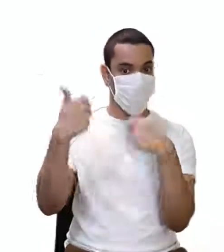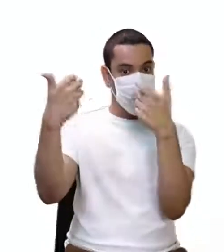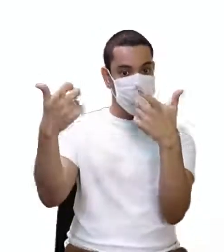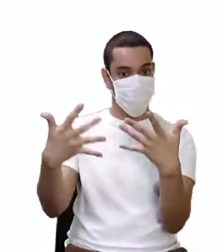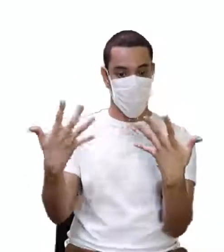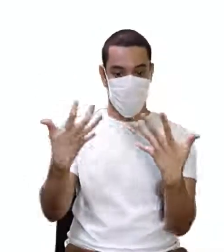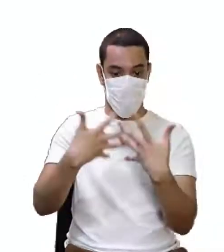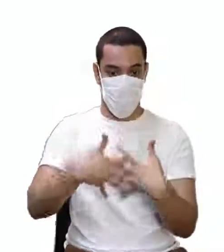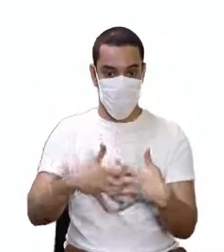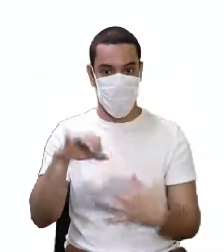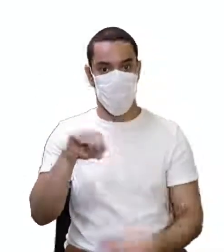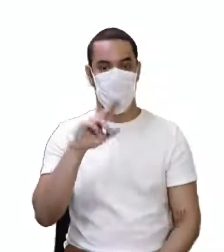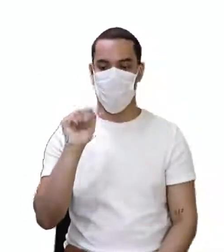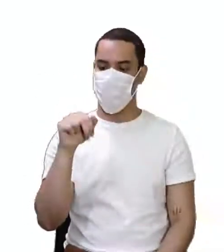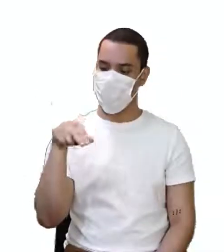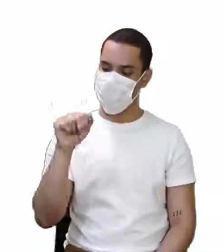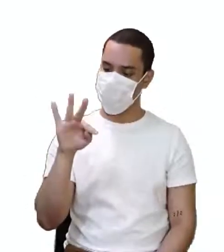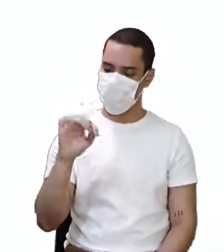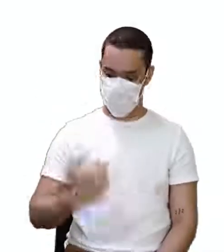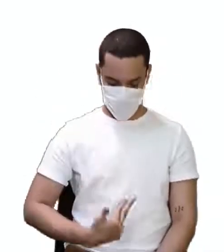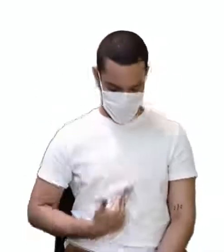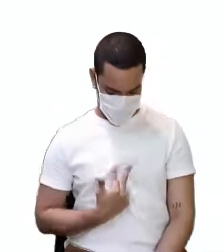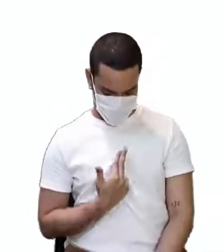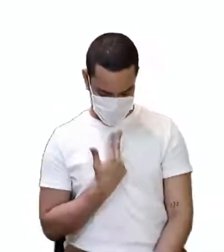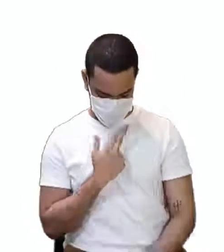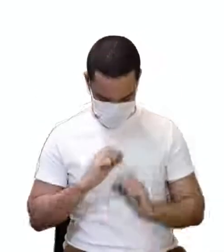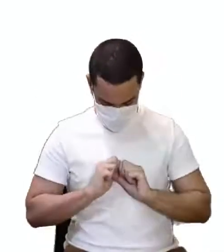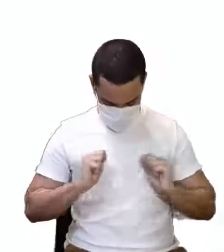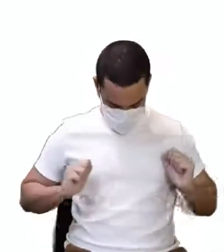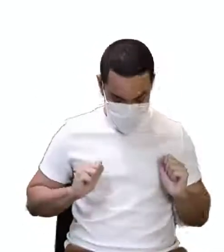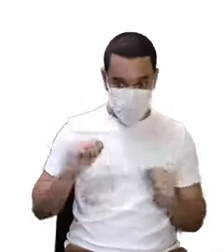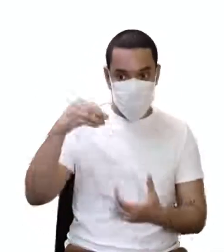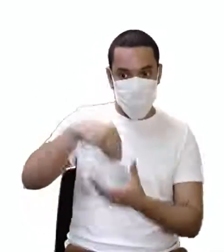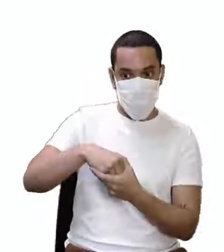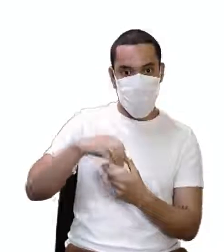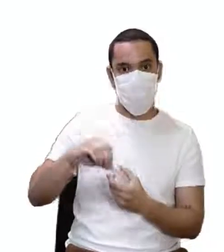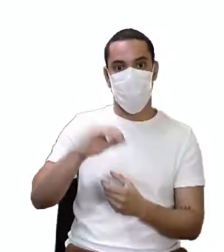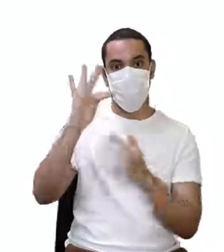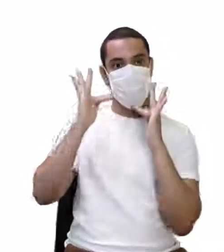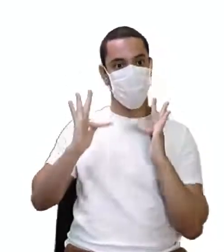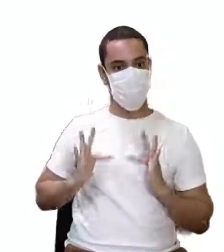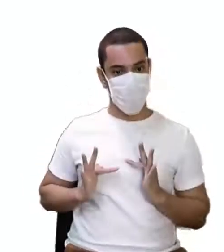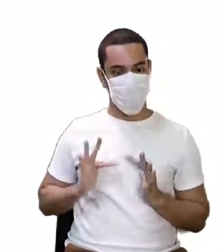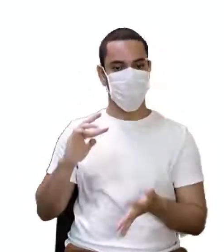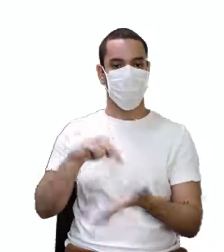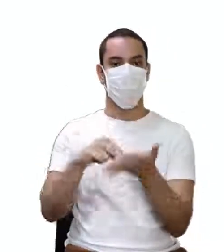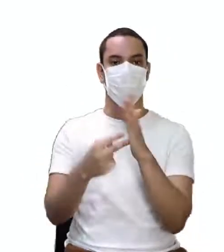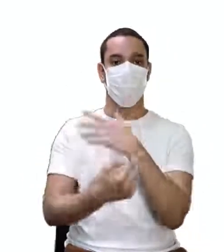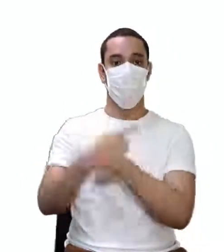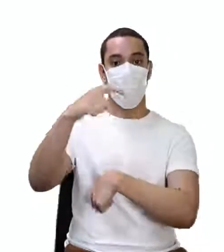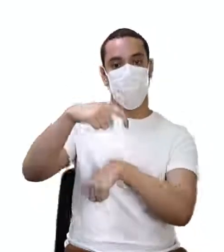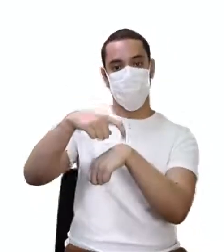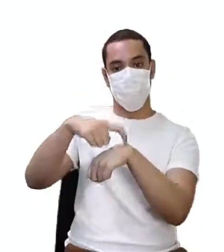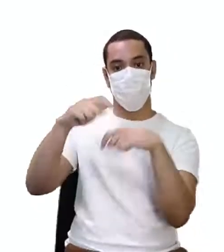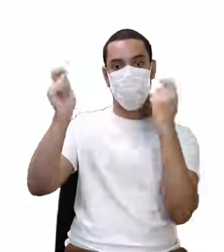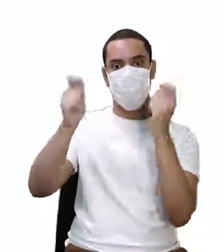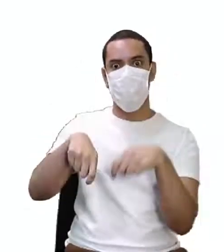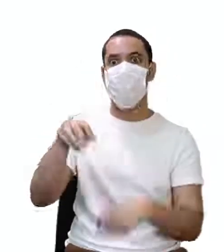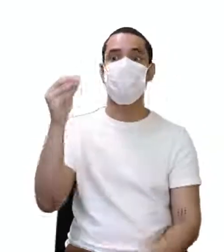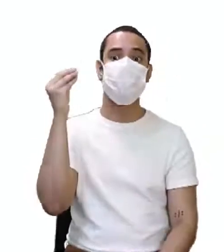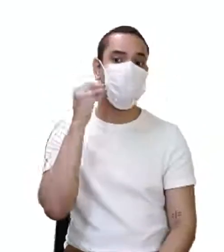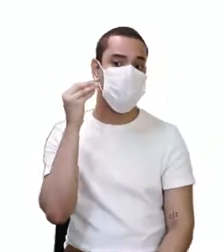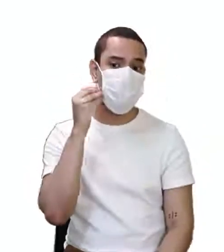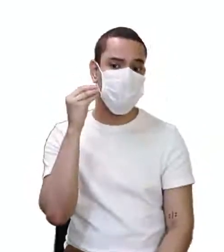isolamento mecânico ou anatômico, né, fisiológico. Então, essas diferenças fazem com que, no momento da cópula, eles possam até